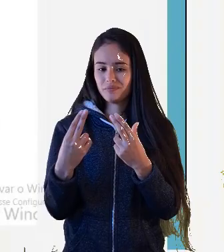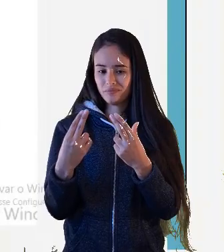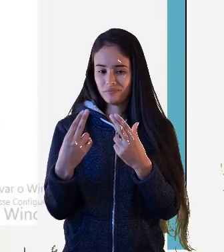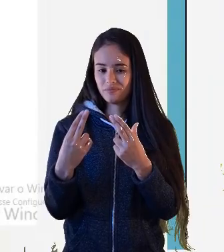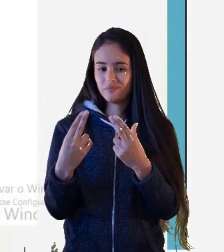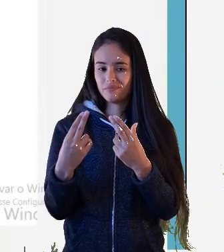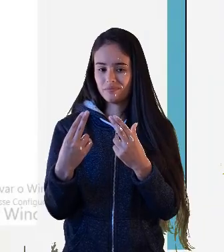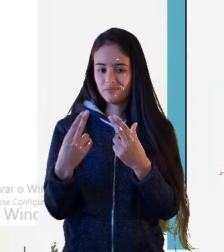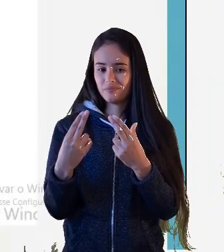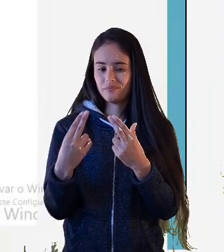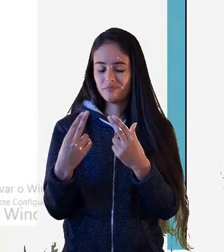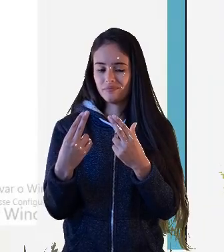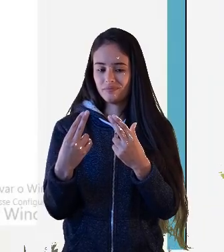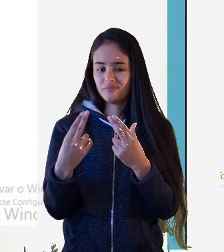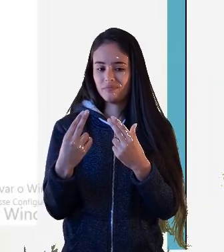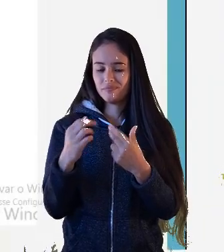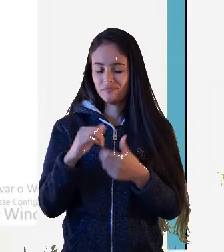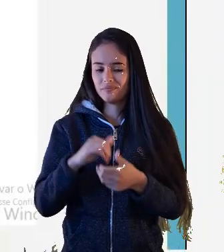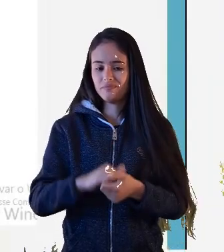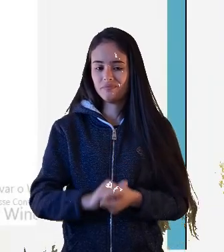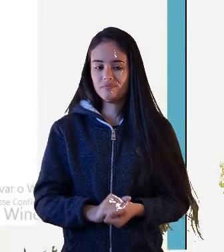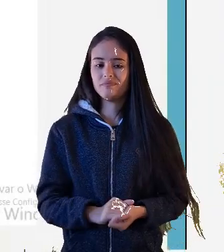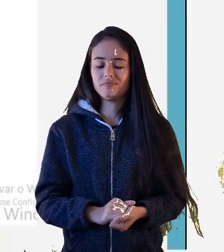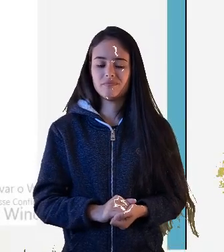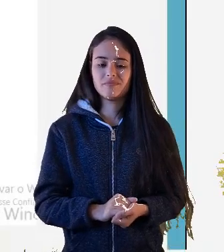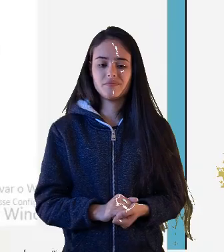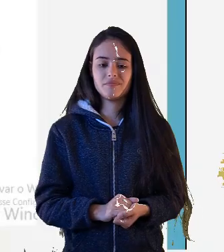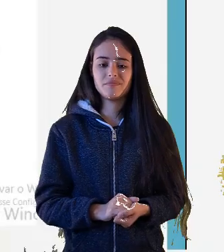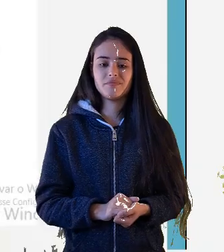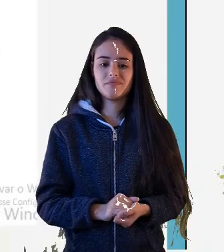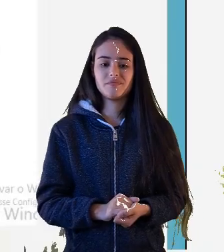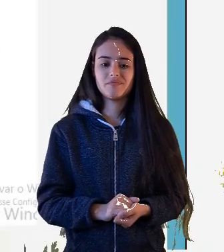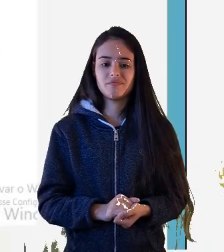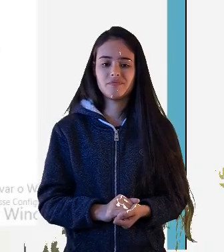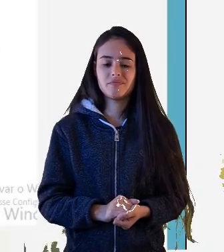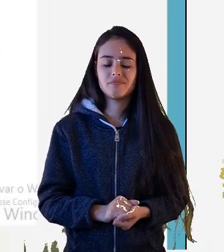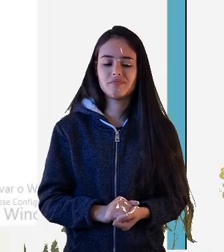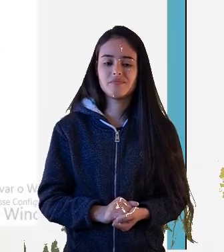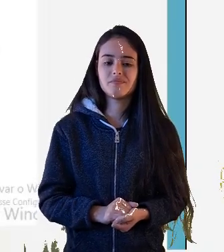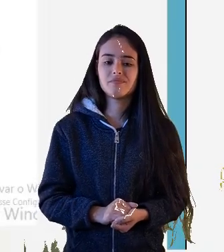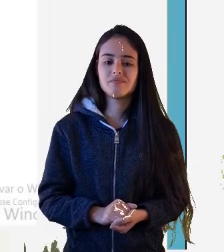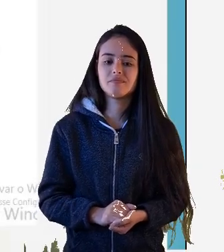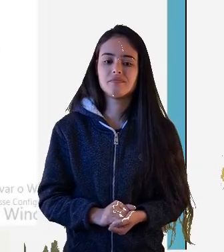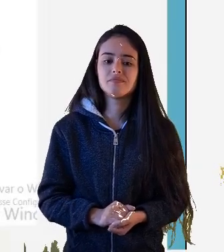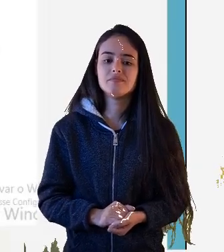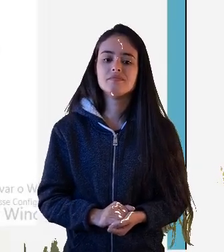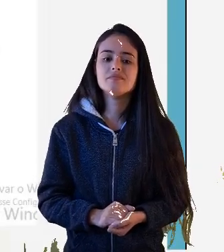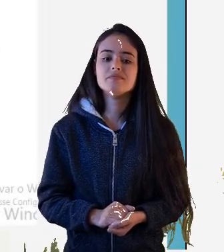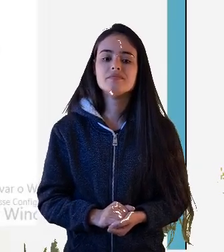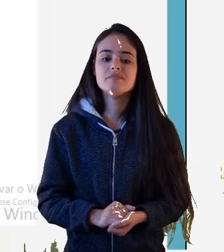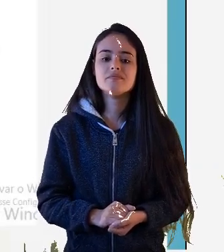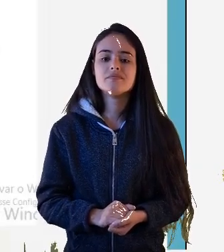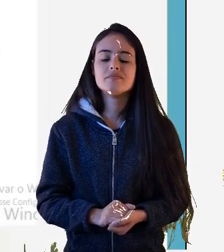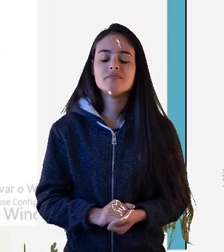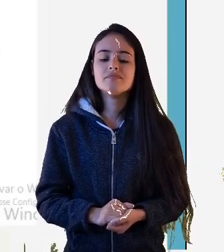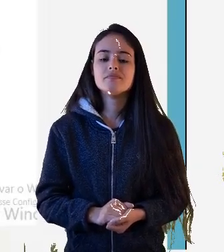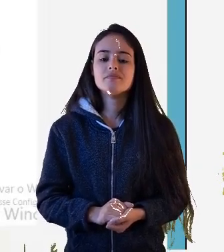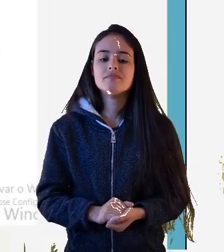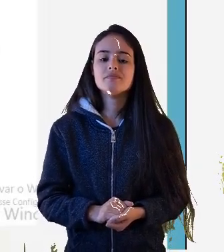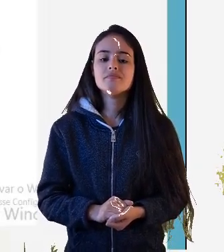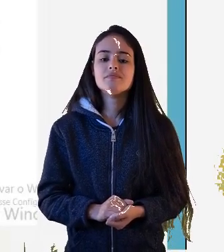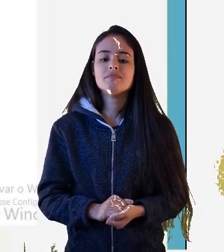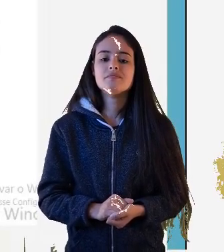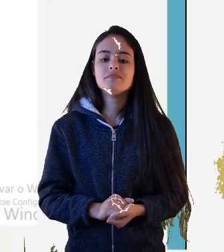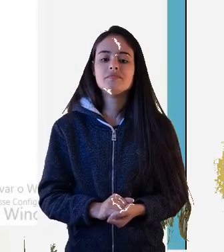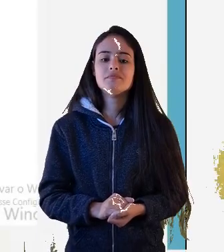né? E medicina é um curso caro, mesmo, né, para fazer, para cursar, né? Para entrar e depois para cursar.